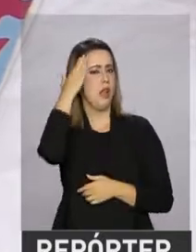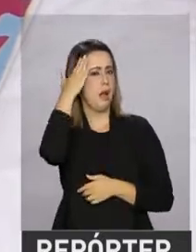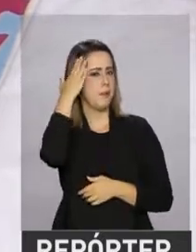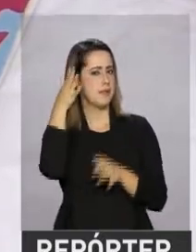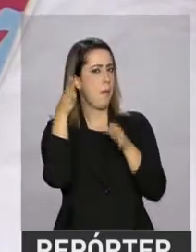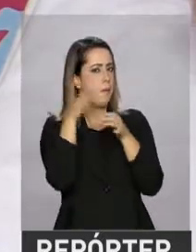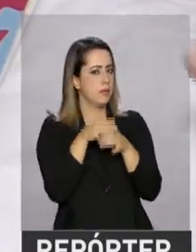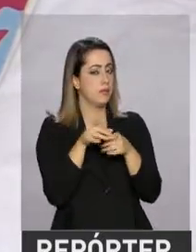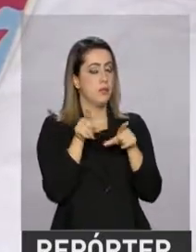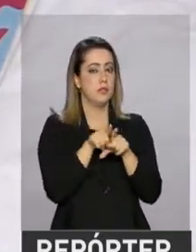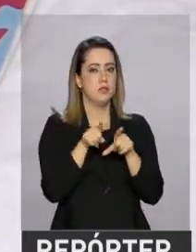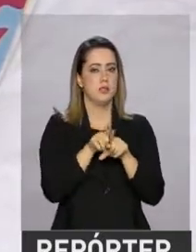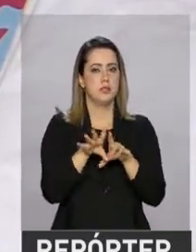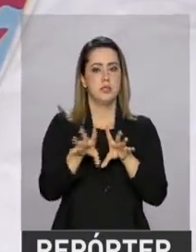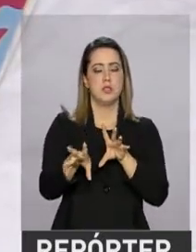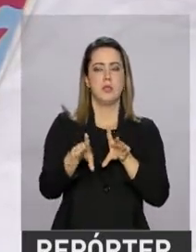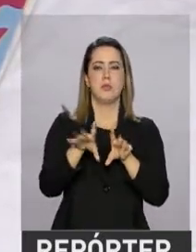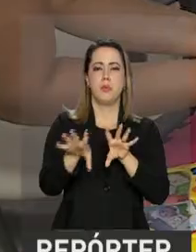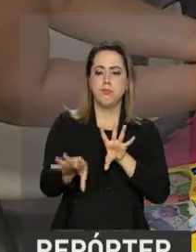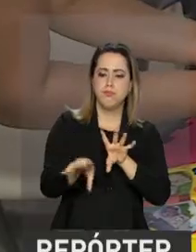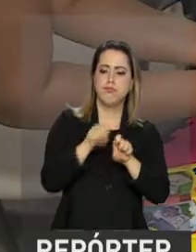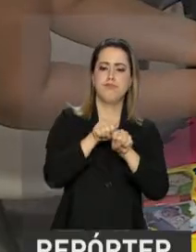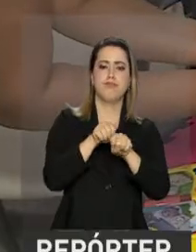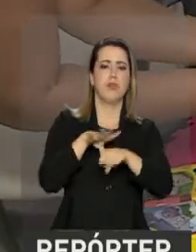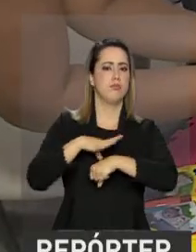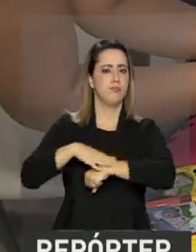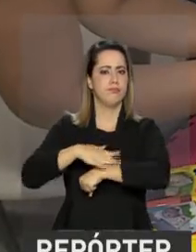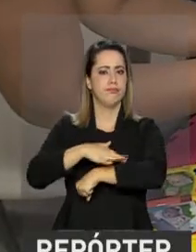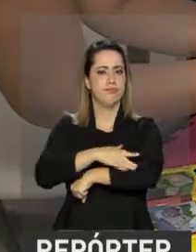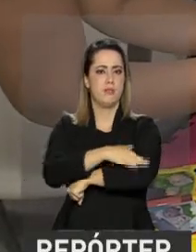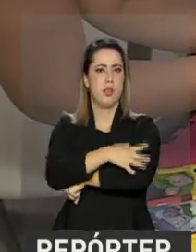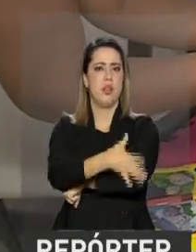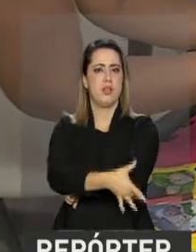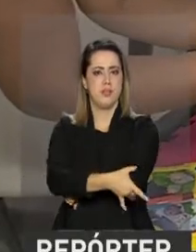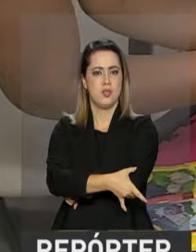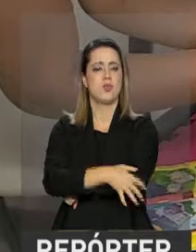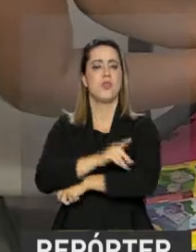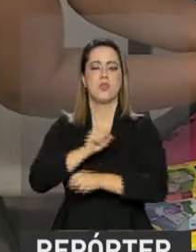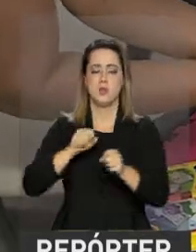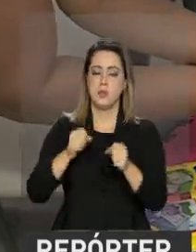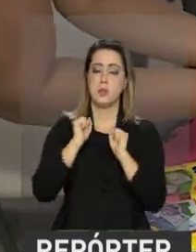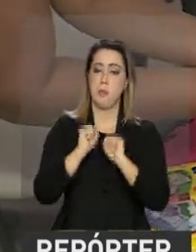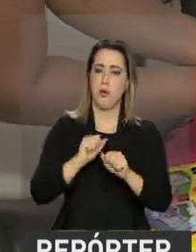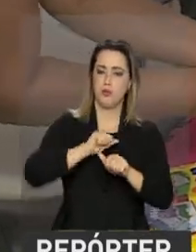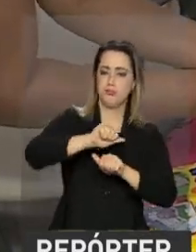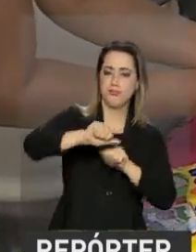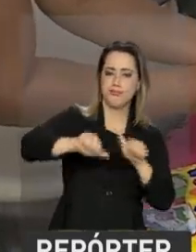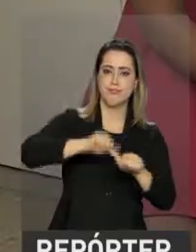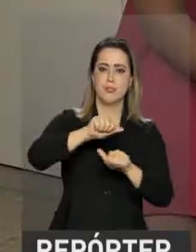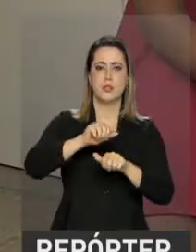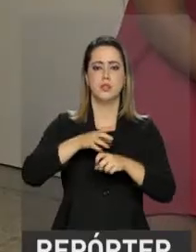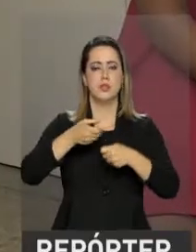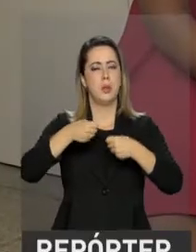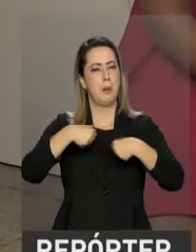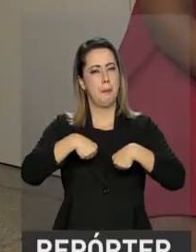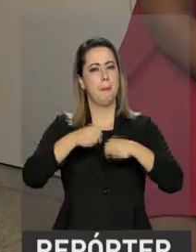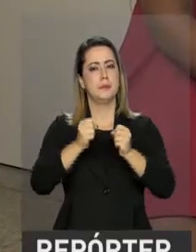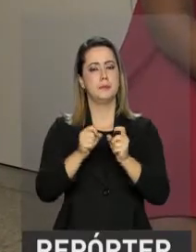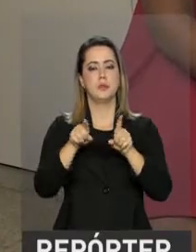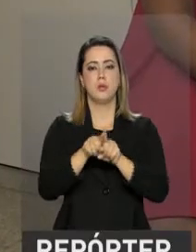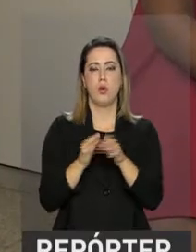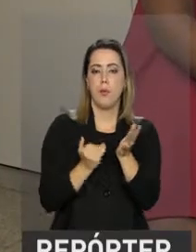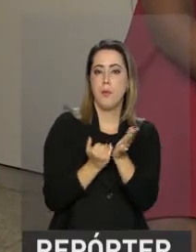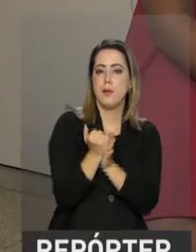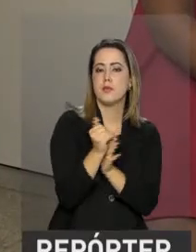a síndrome causa contração de músculos. As articulações podem sair do lugar à medida em que os bebês vão crescendo e começam a fazer